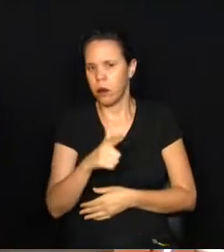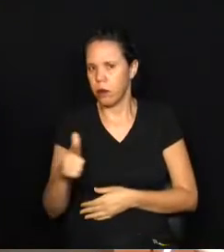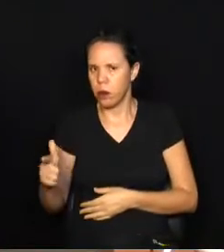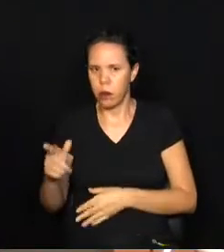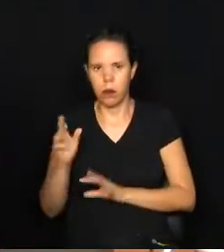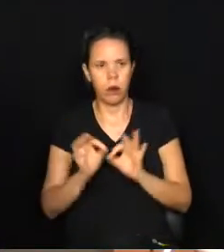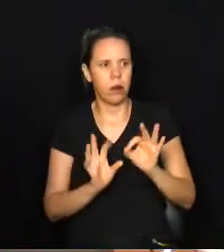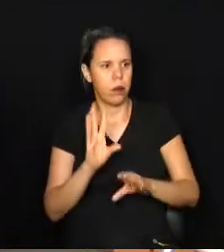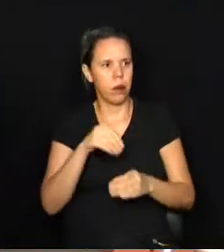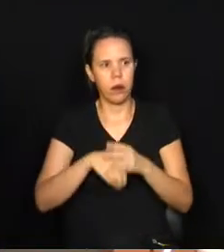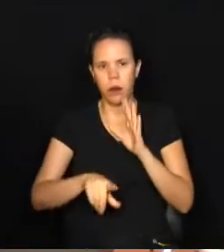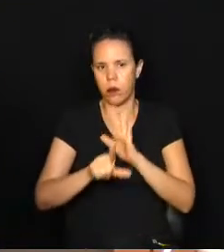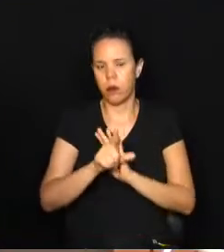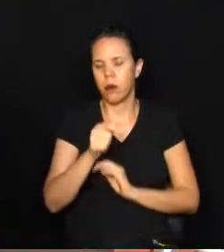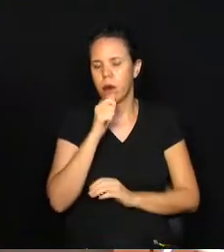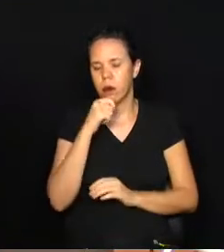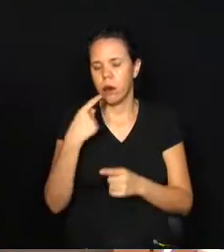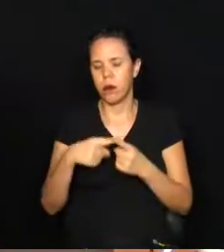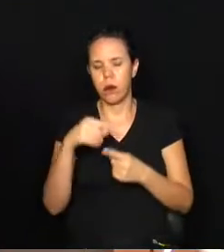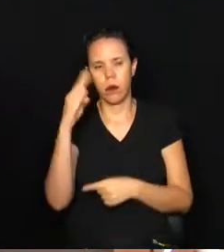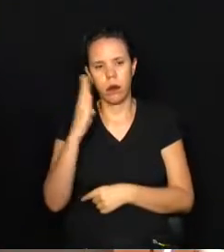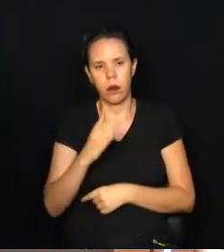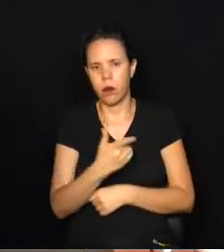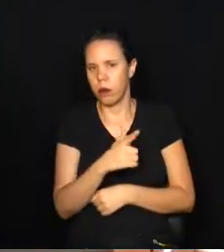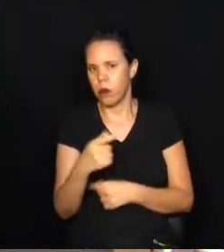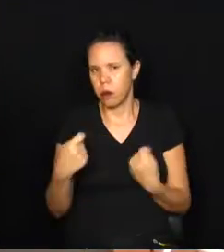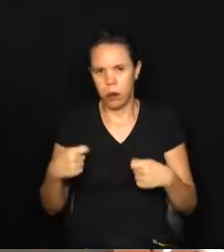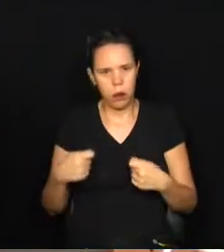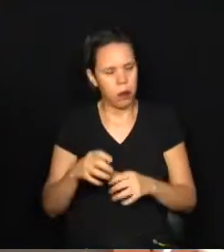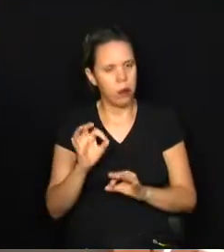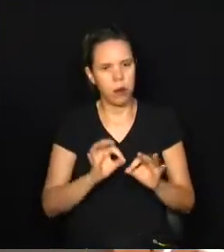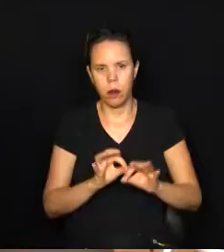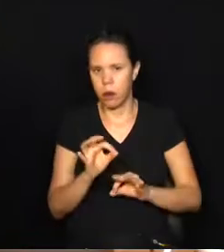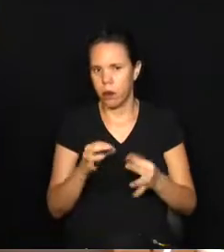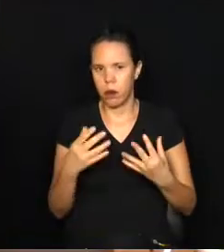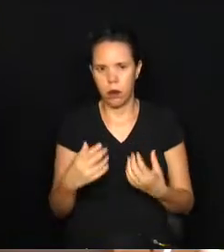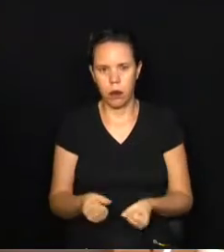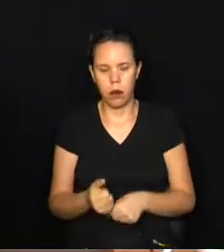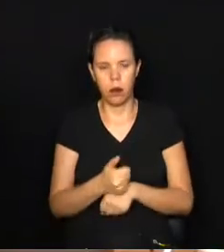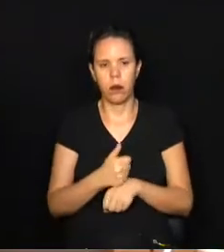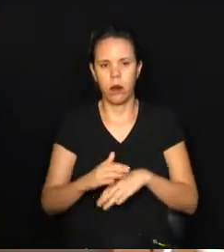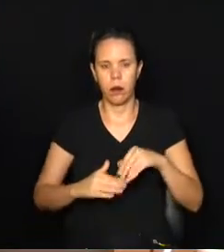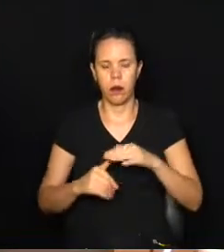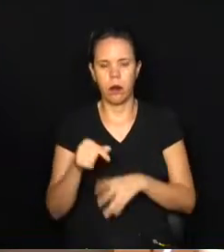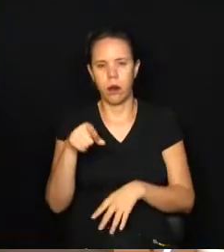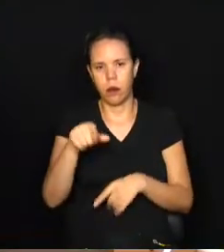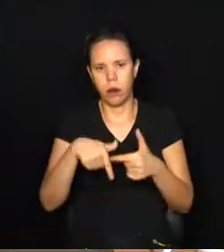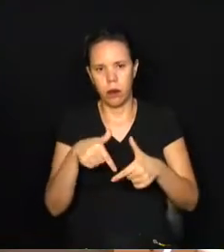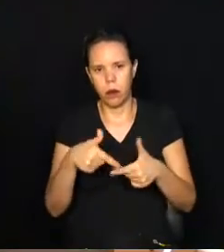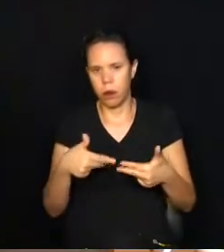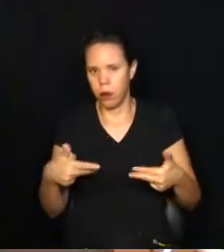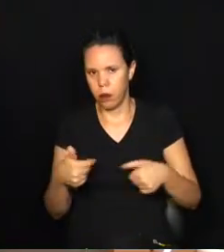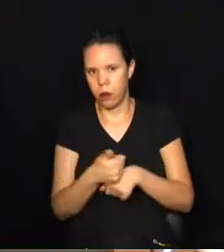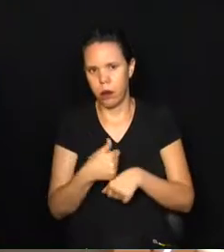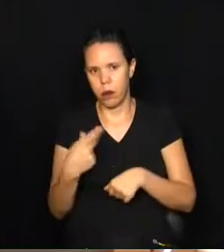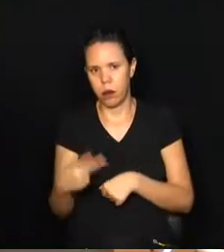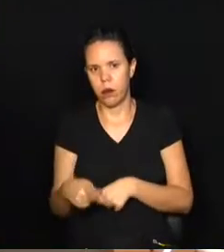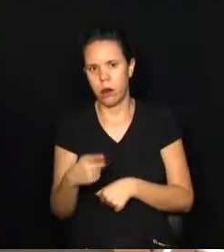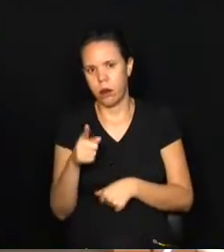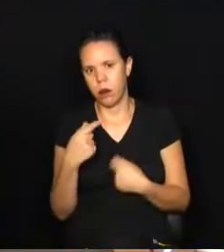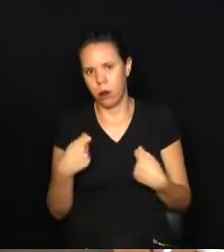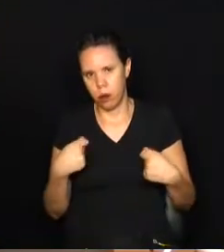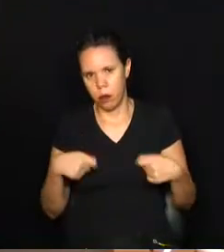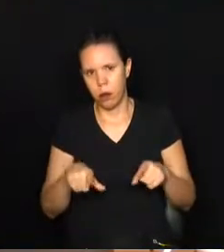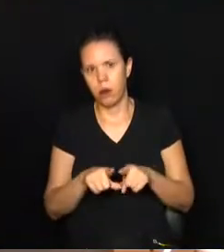tem regulamentação. Por quê? Porque no Brasil não precisa de regulamentação para você exercer sua profissão. Você precisa